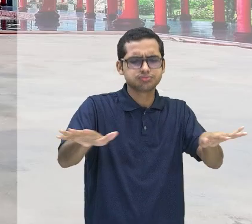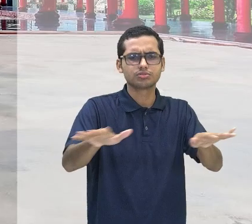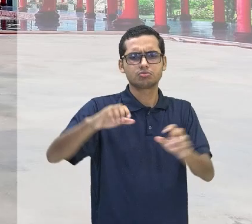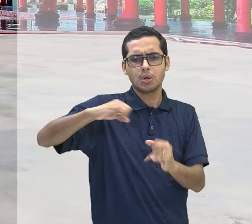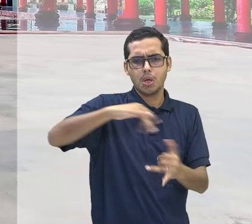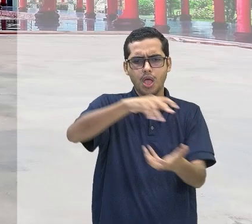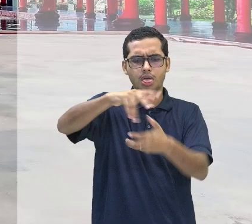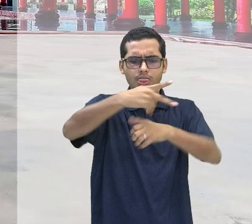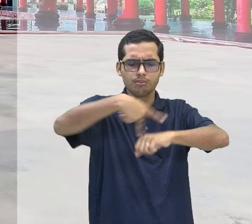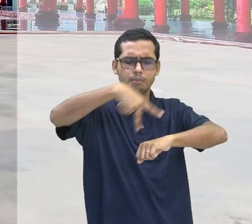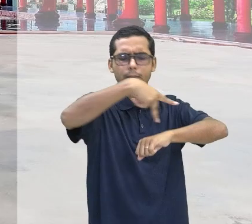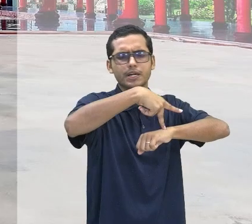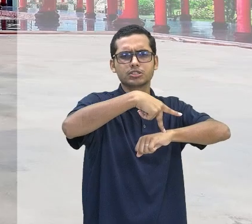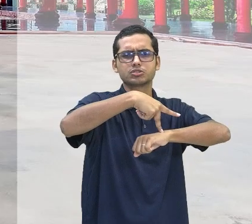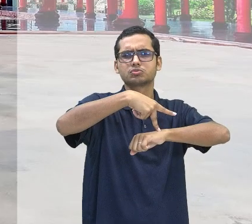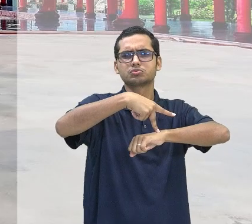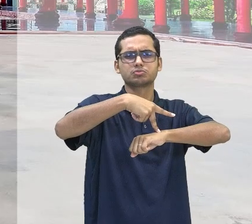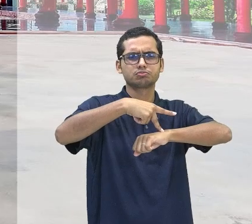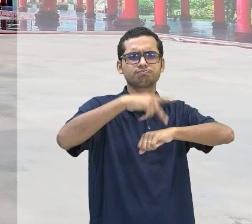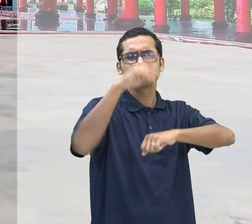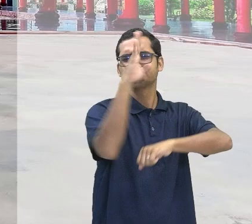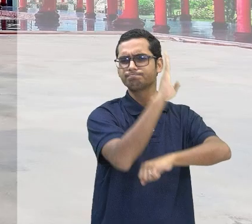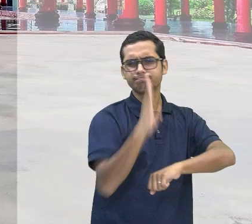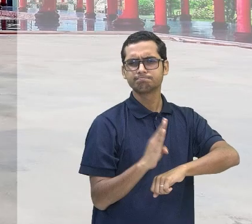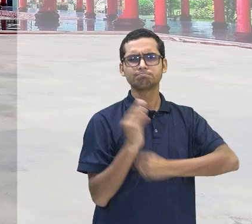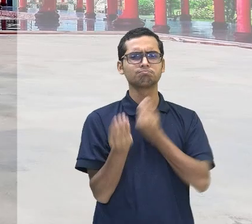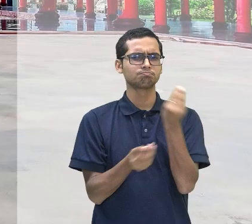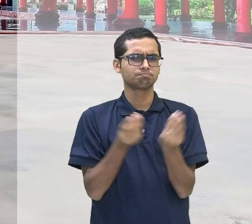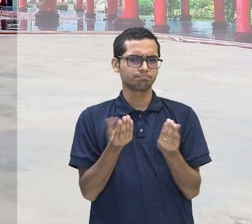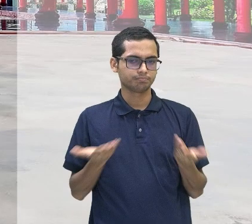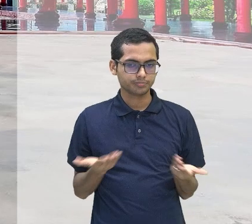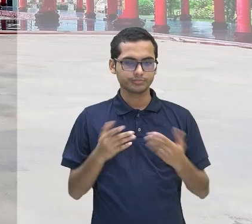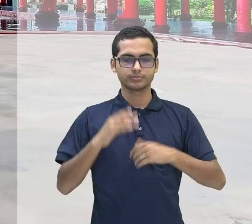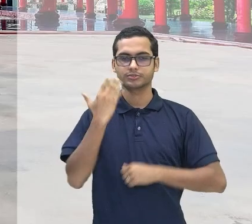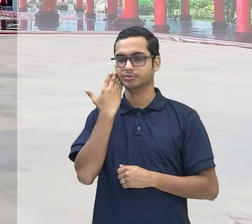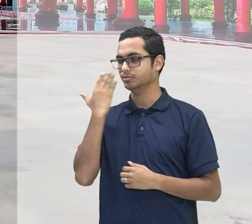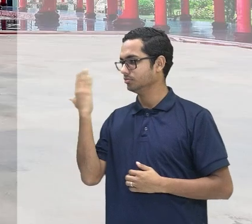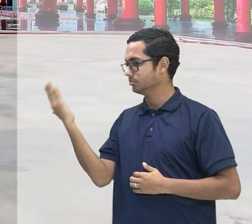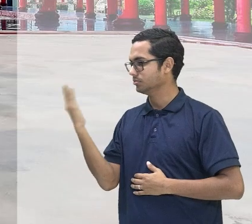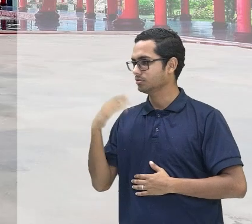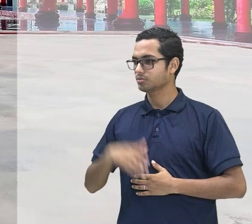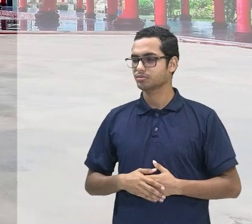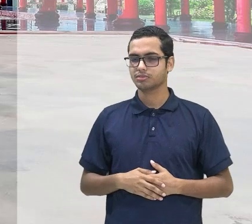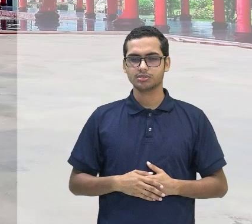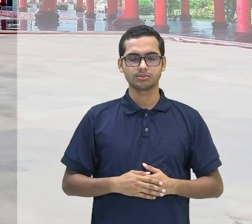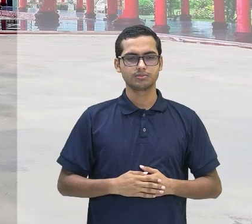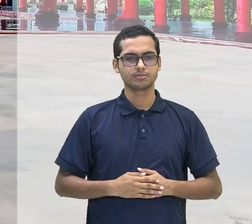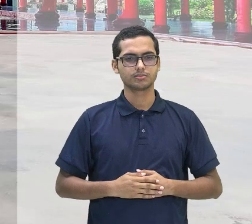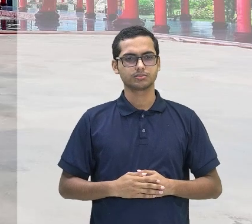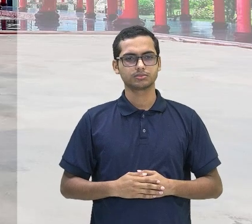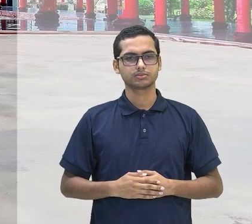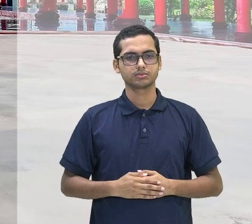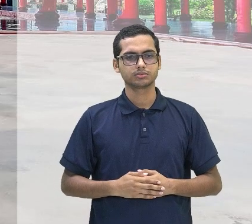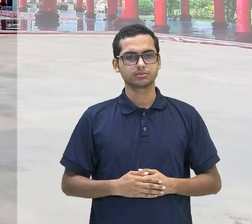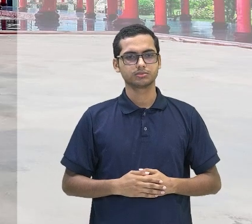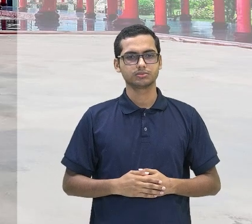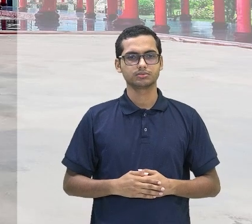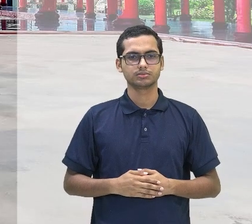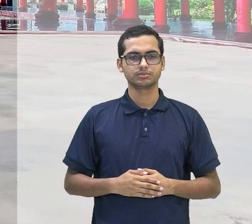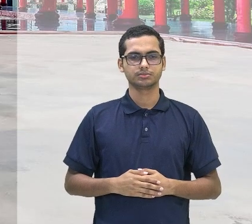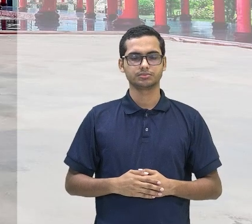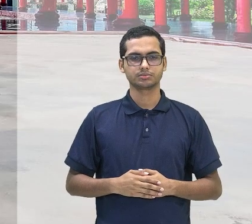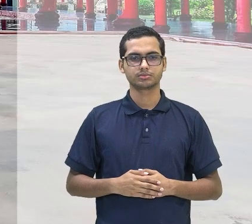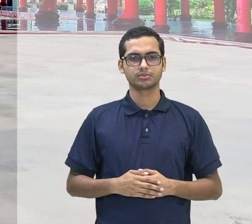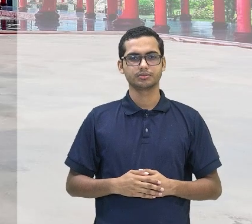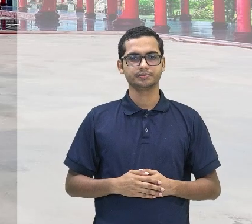então como é que essa modalidade esportiva chegou até o Brasil. Muito bem, então a chegada ao Brasil